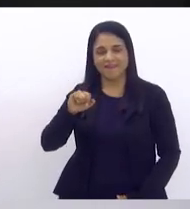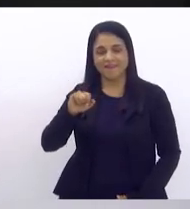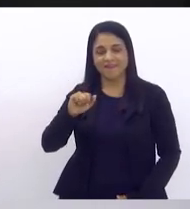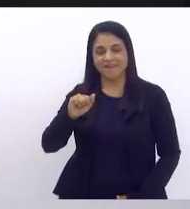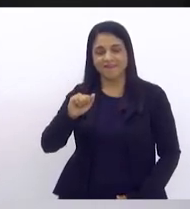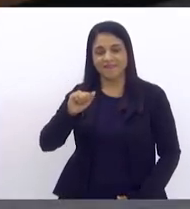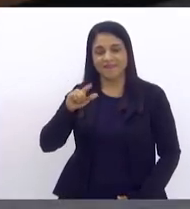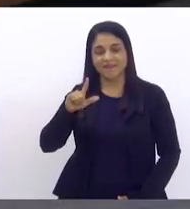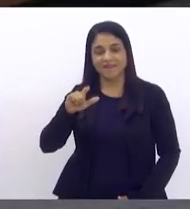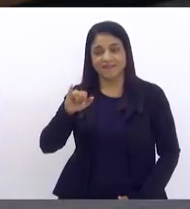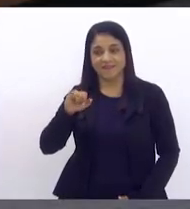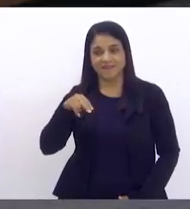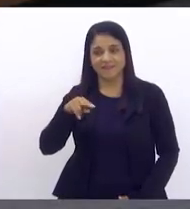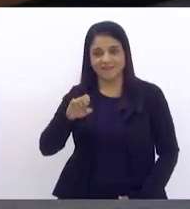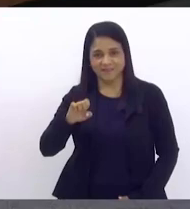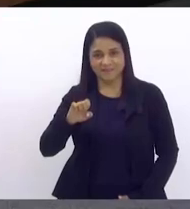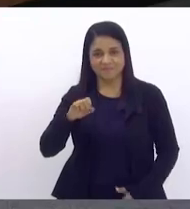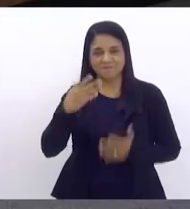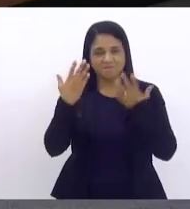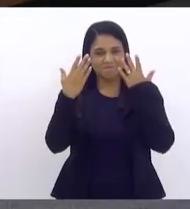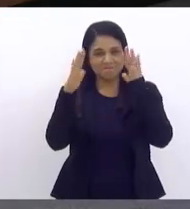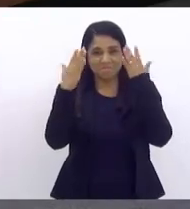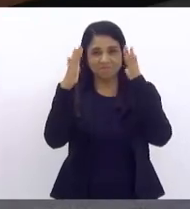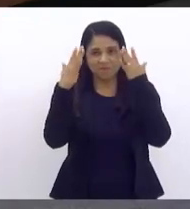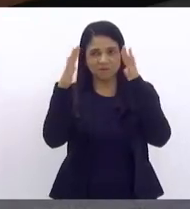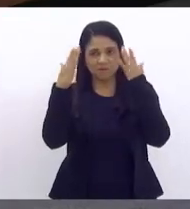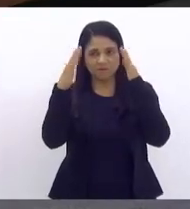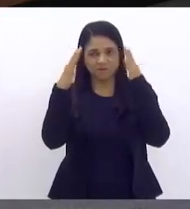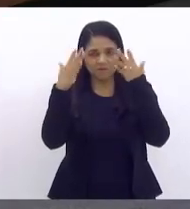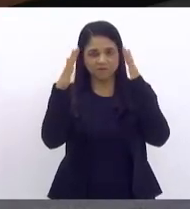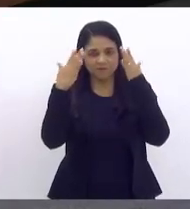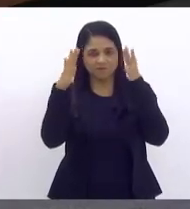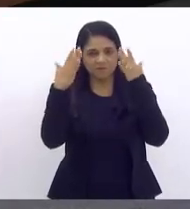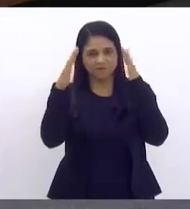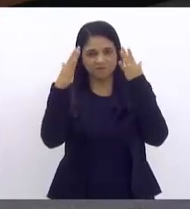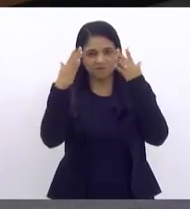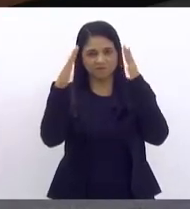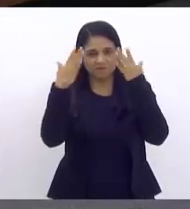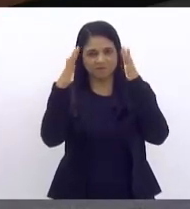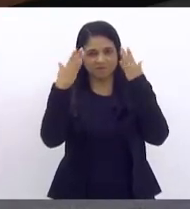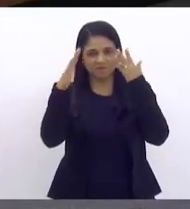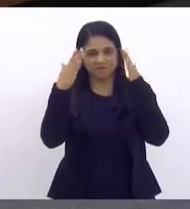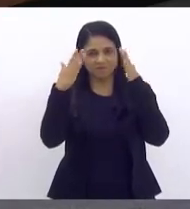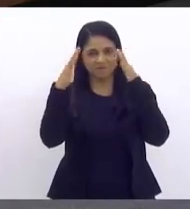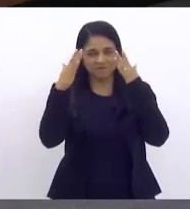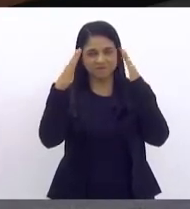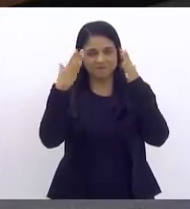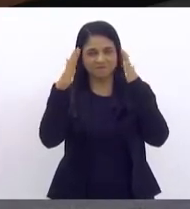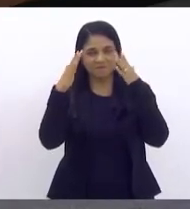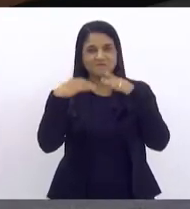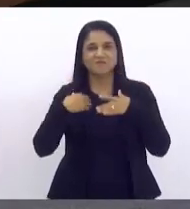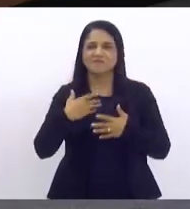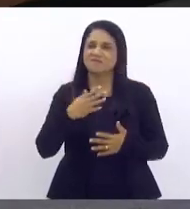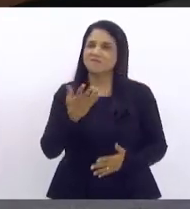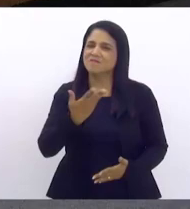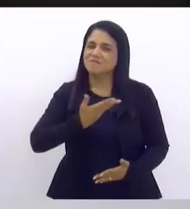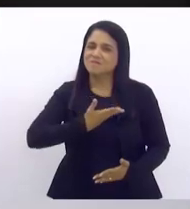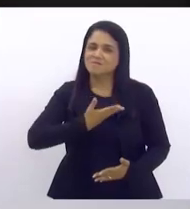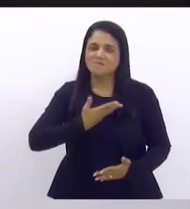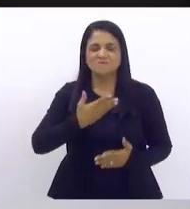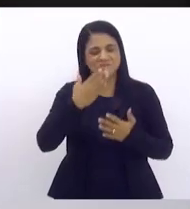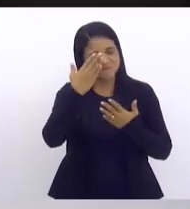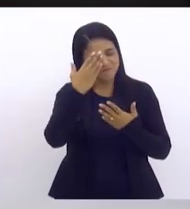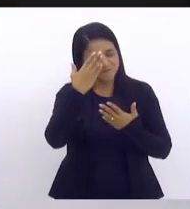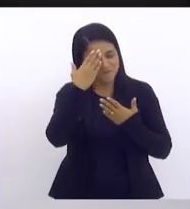salva de palmas, por favor. Querida, muito obrigado pela sua